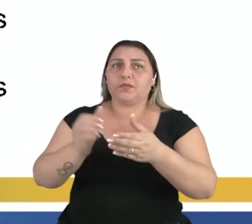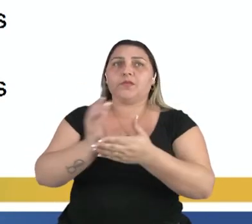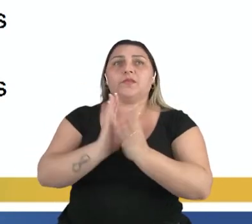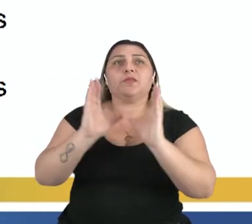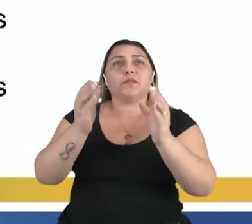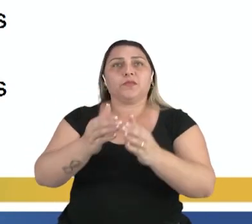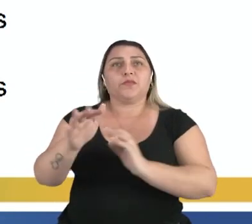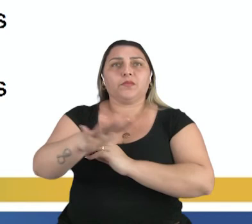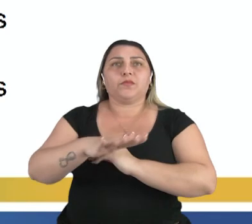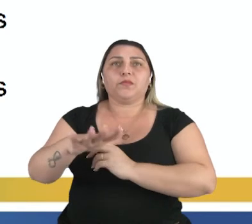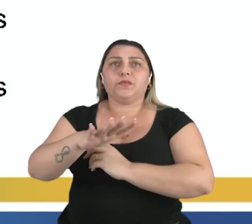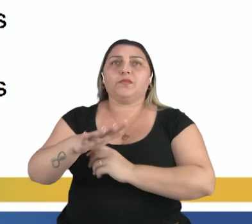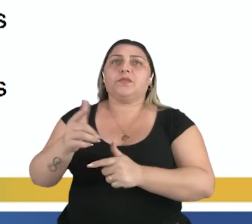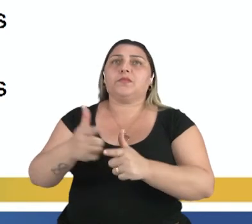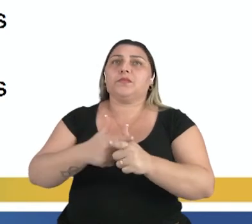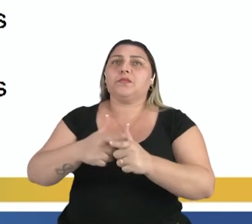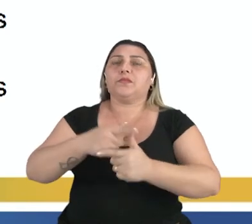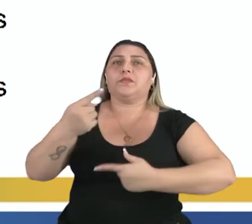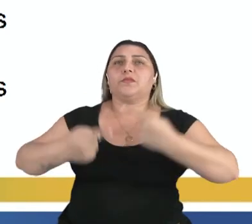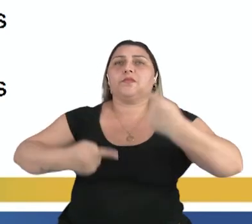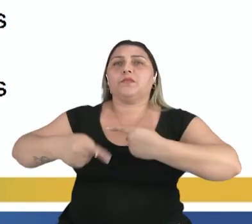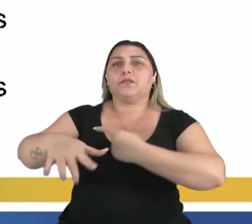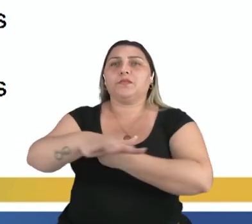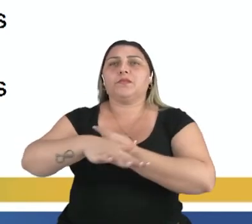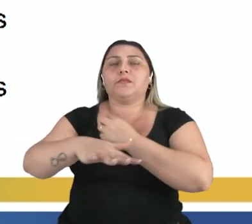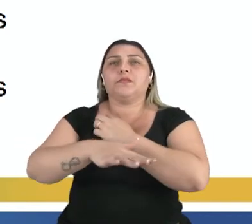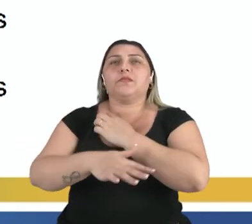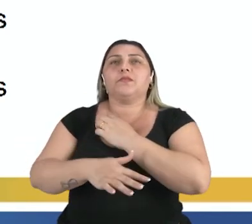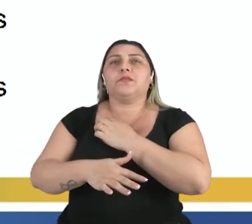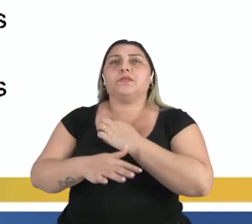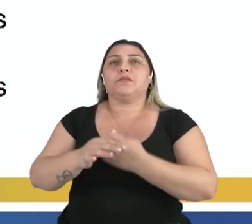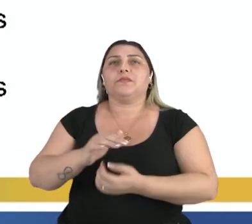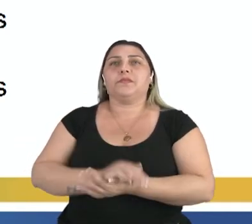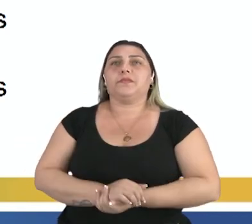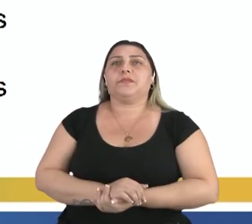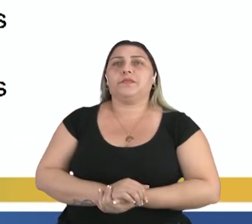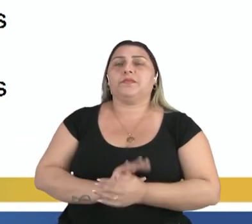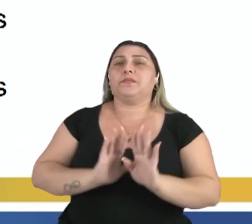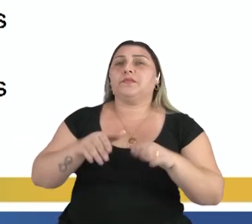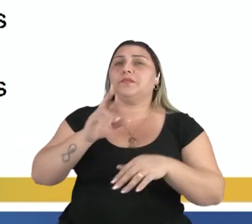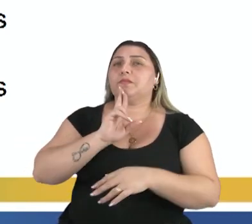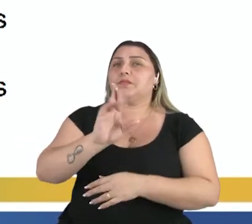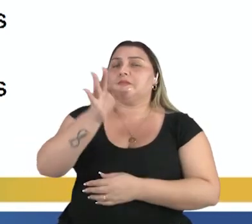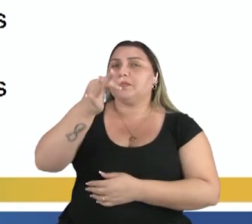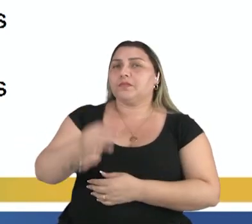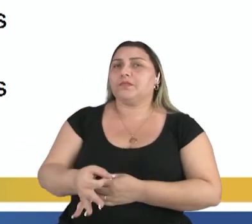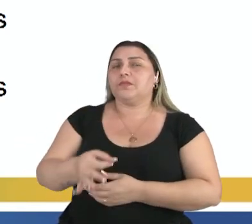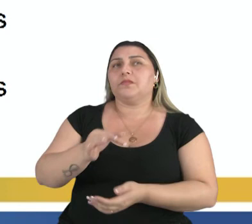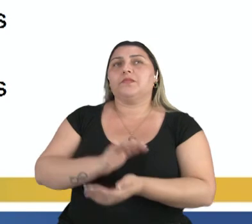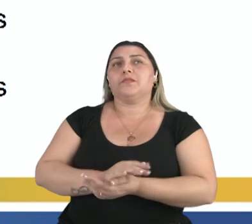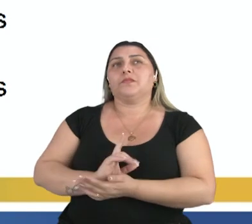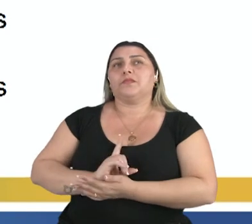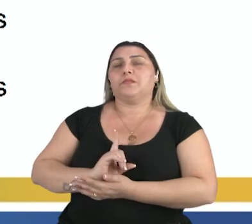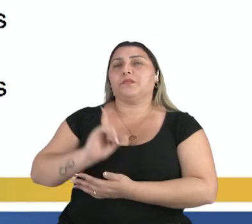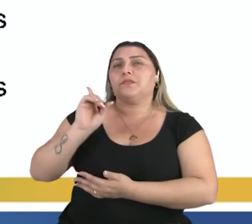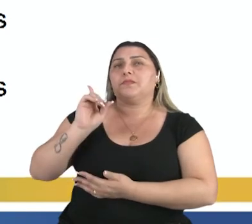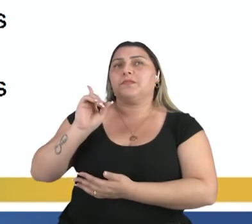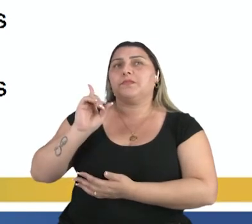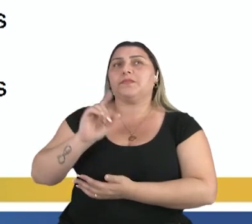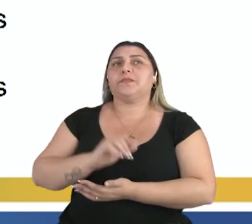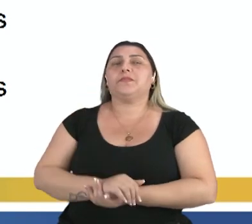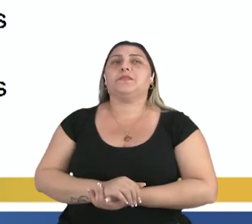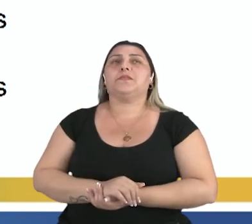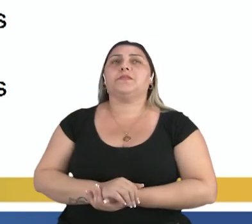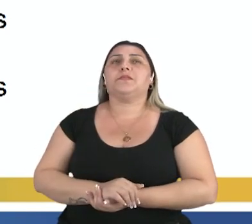de determinados grupos da sociedade sobre problemas políticos e sociais. Qual a resposta adequada aqui, hein, pessoal? O que vocês